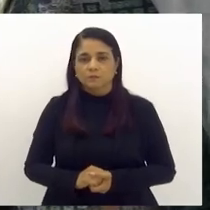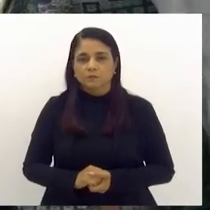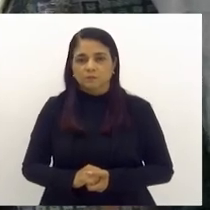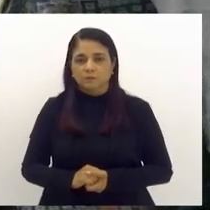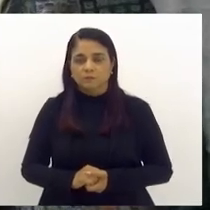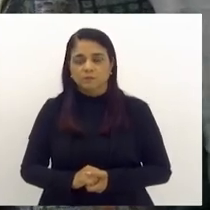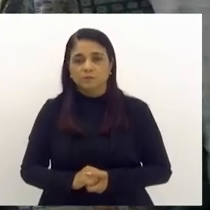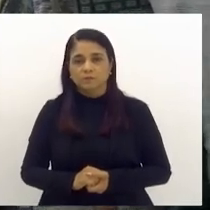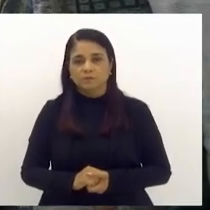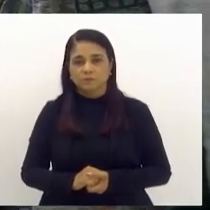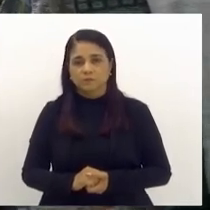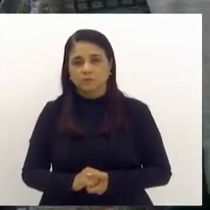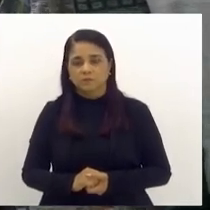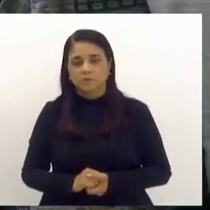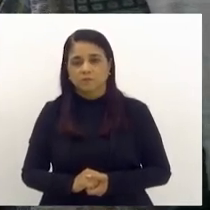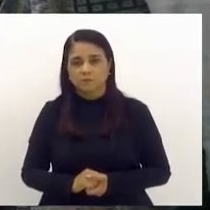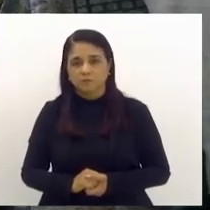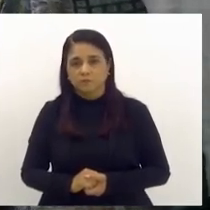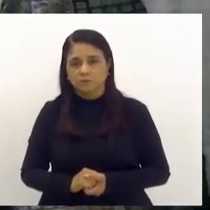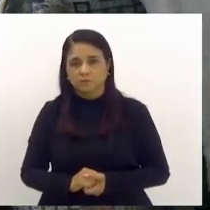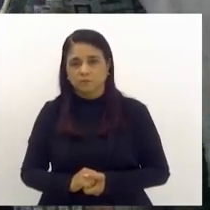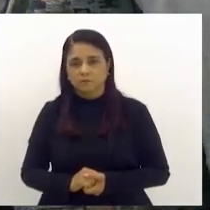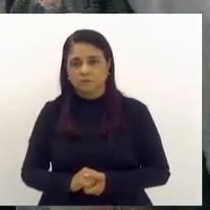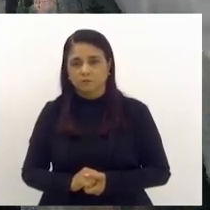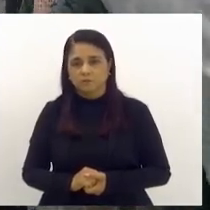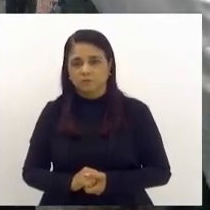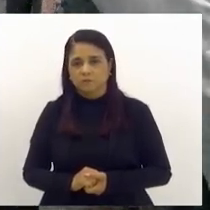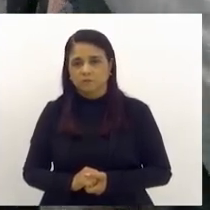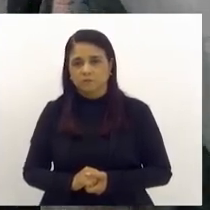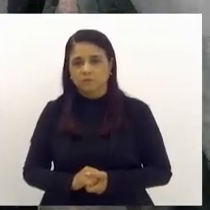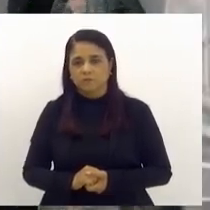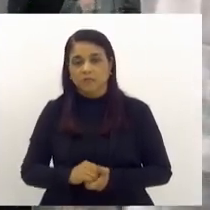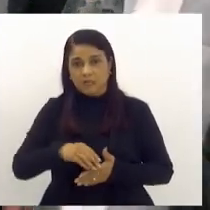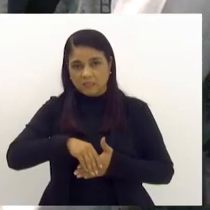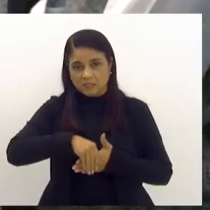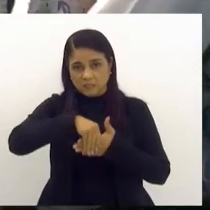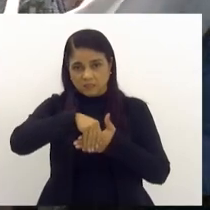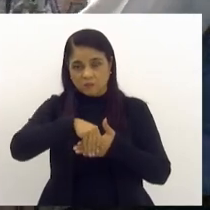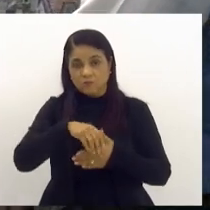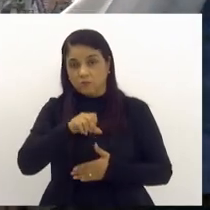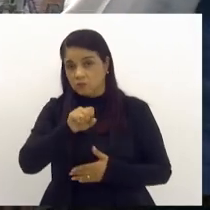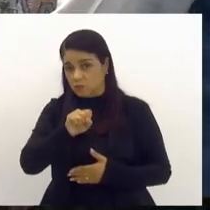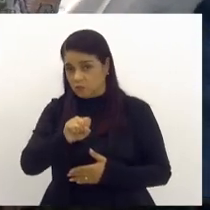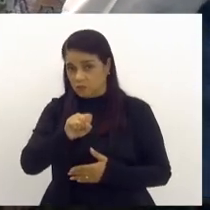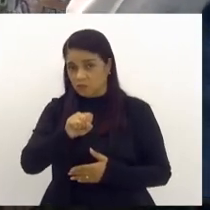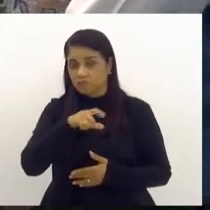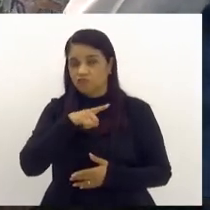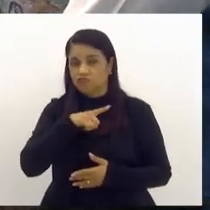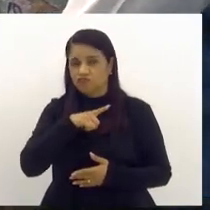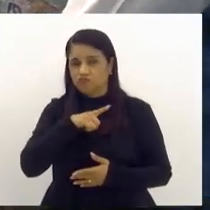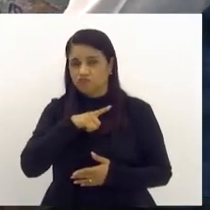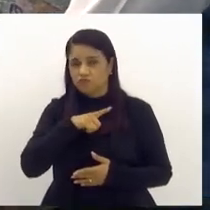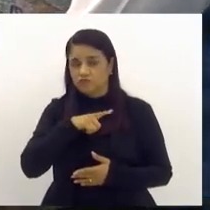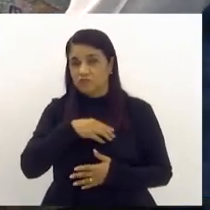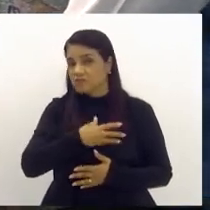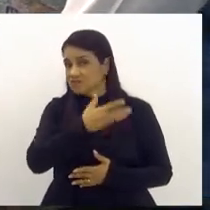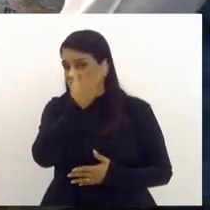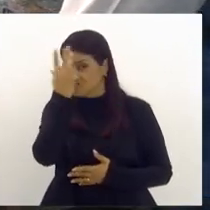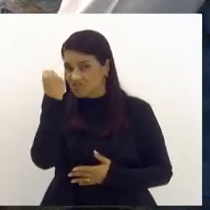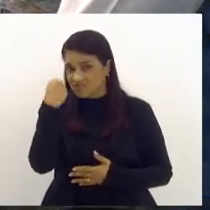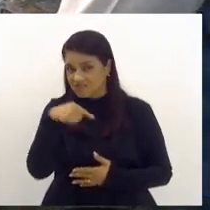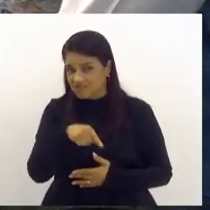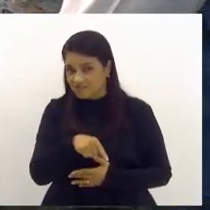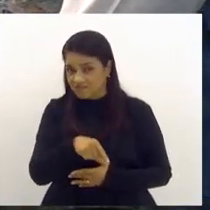Mais adiante, no inciso 8, havia omissão, porque esqueceram, senhor